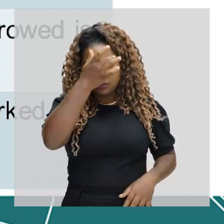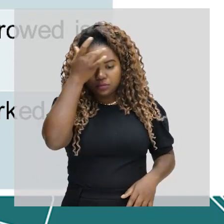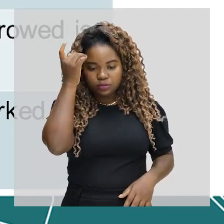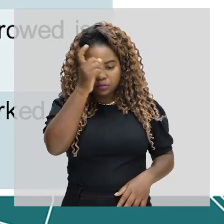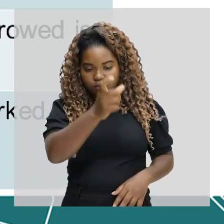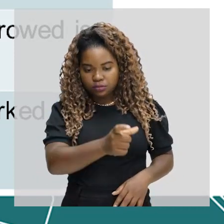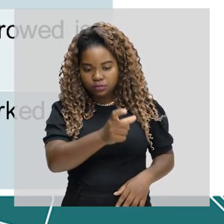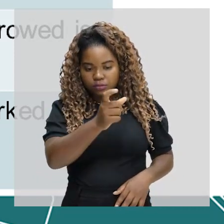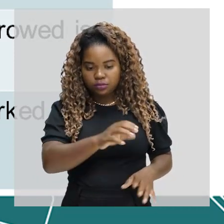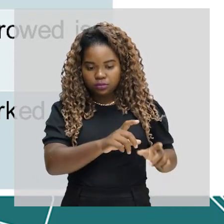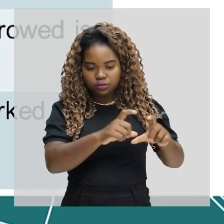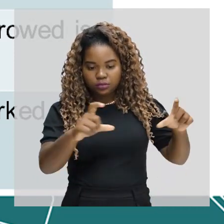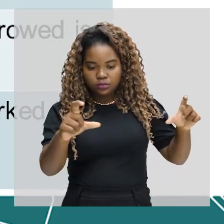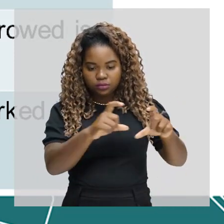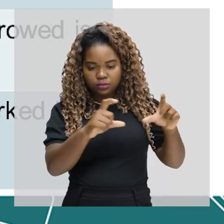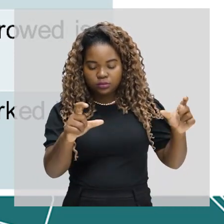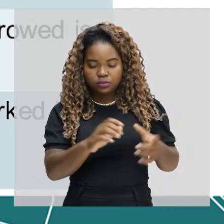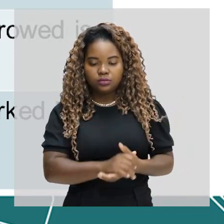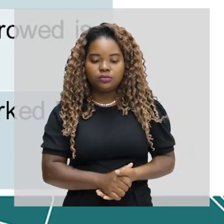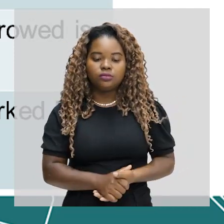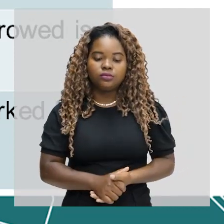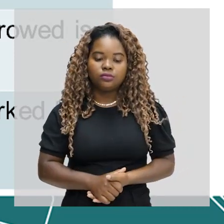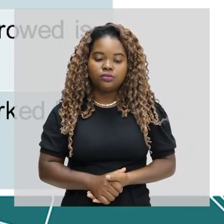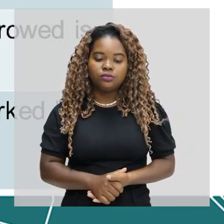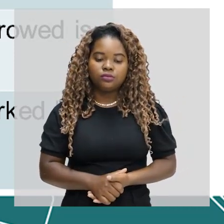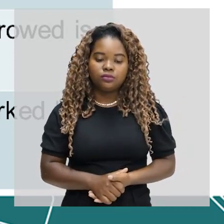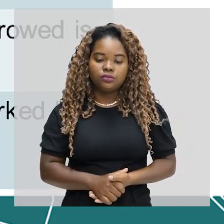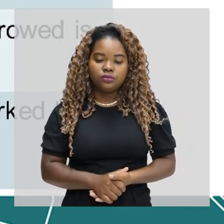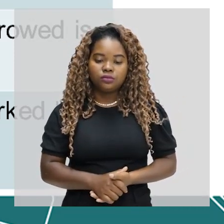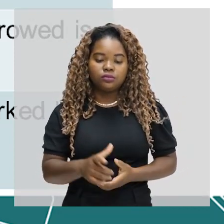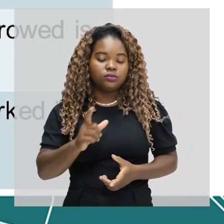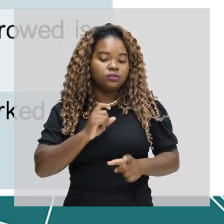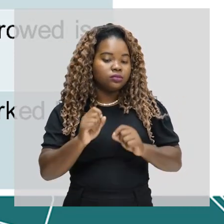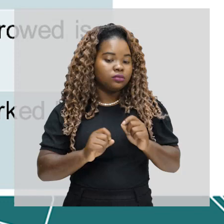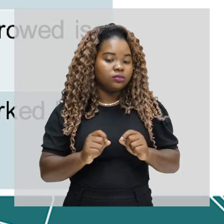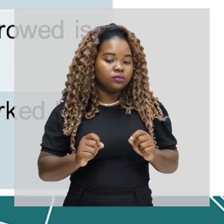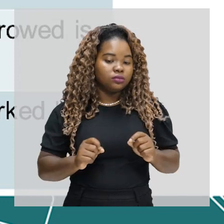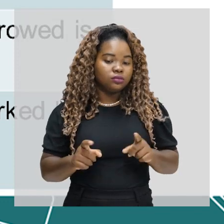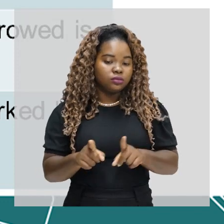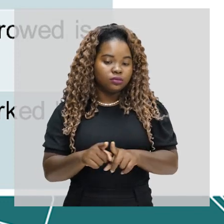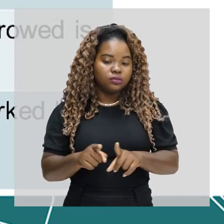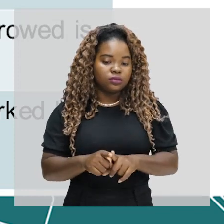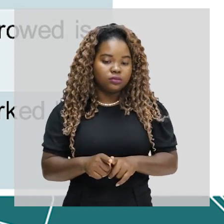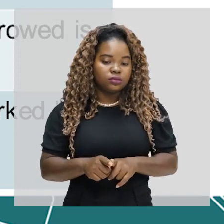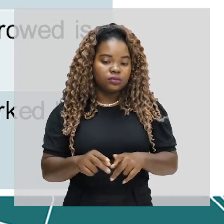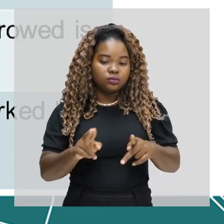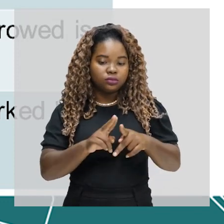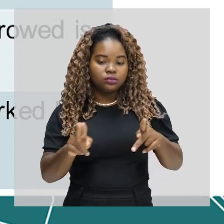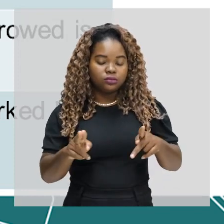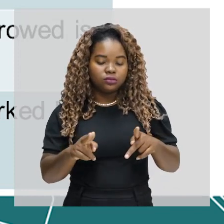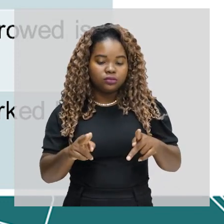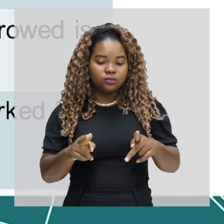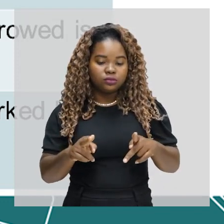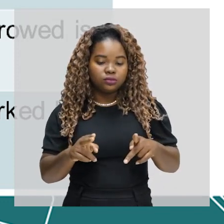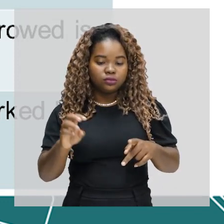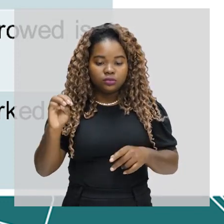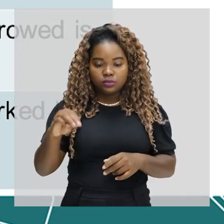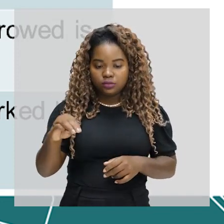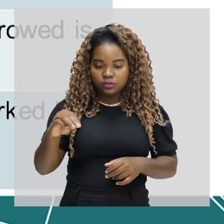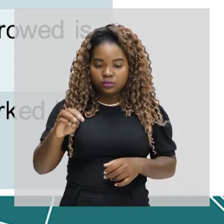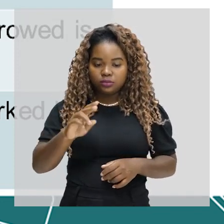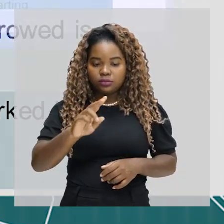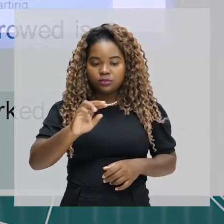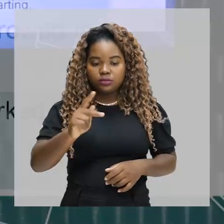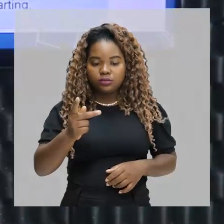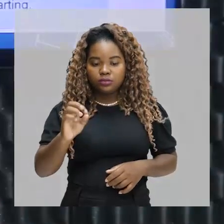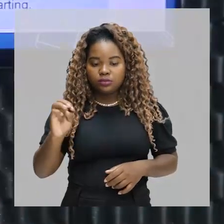a pessoa que realiza a ação. Existe na língua inglesa um pronome que termina com M,